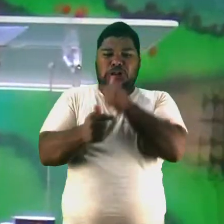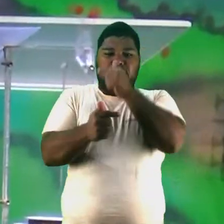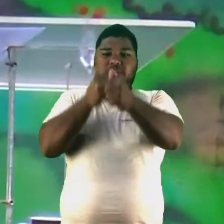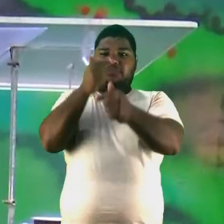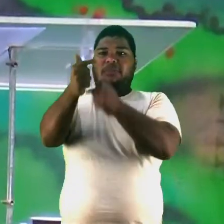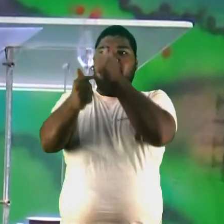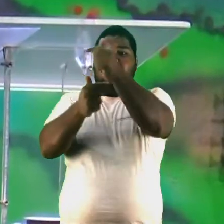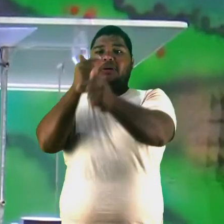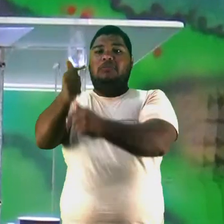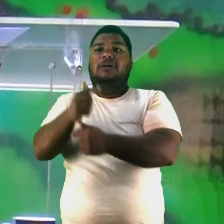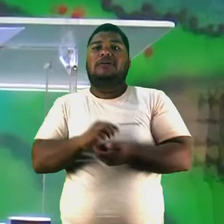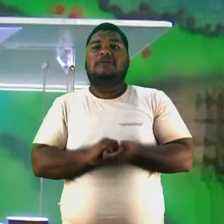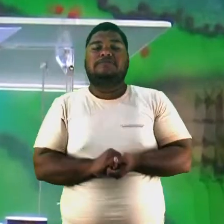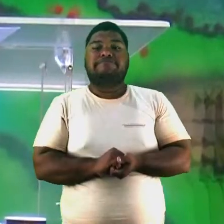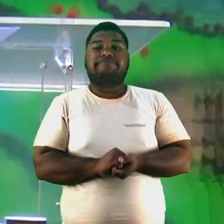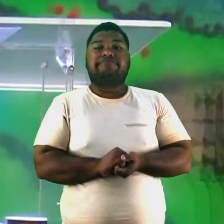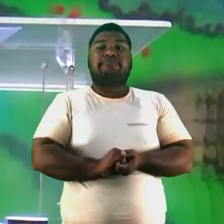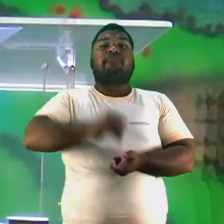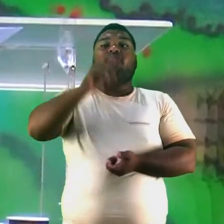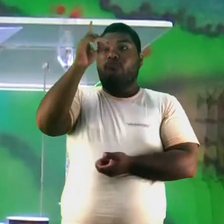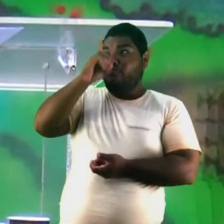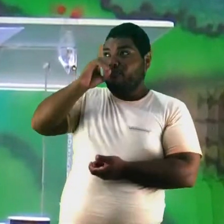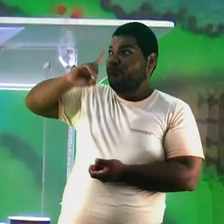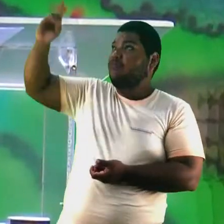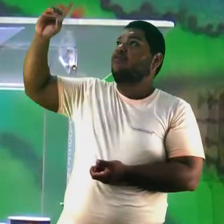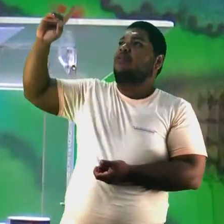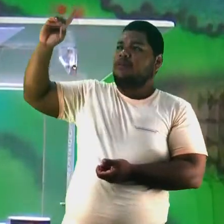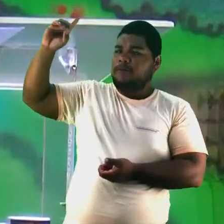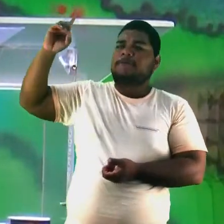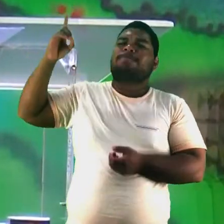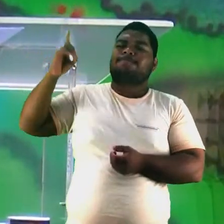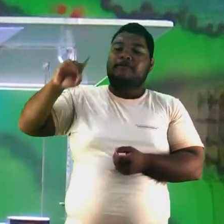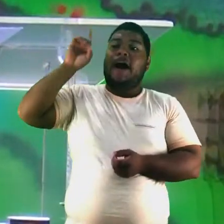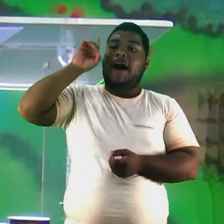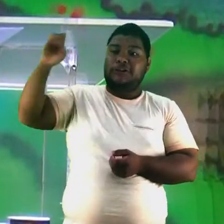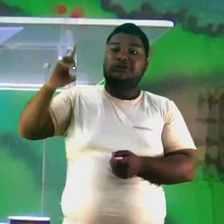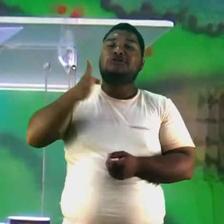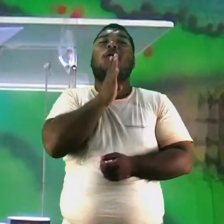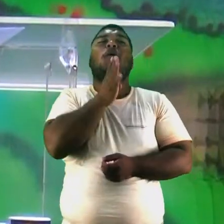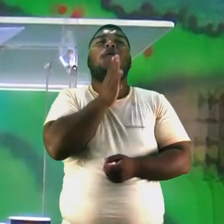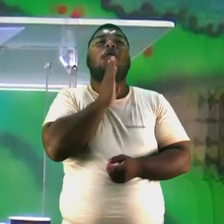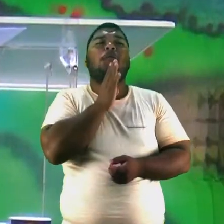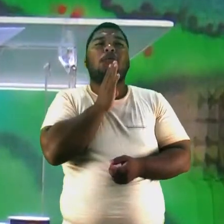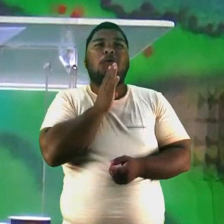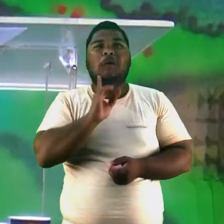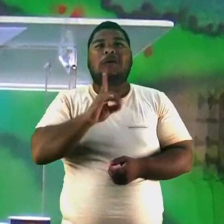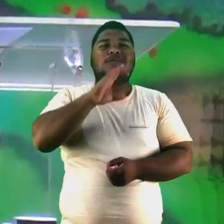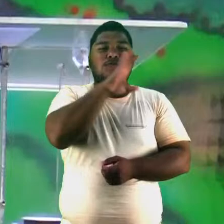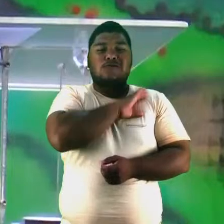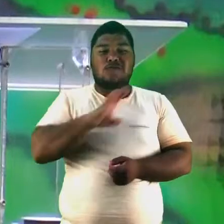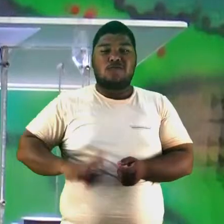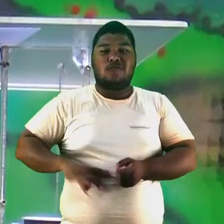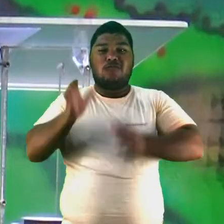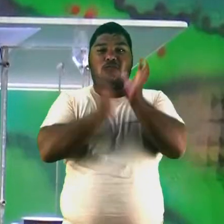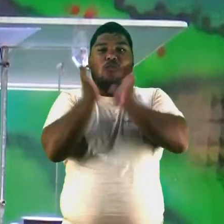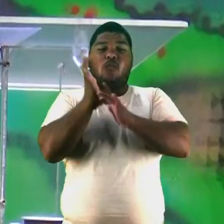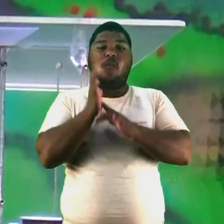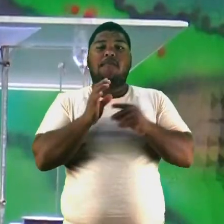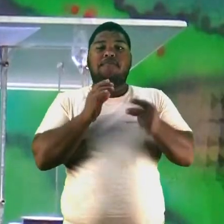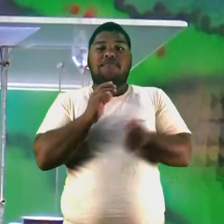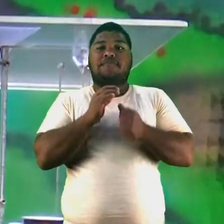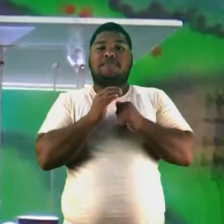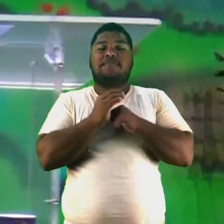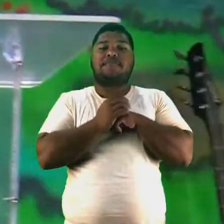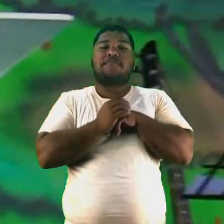Isaac, era o enviado, o Messias prometido, aquele que nós conhecemos como Jesus Cristo, que não há dúvidas que